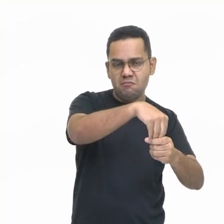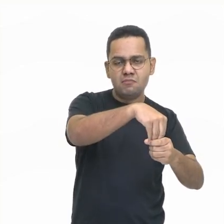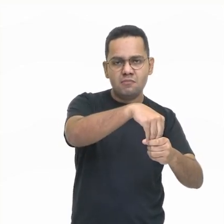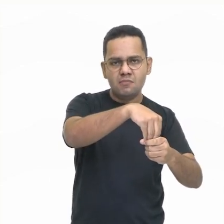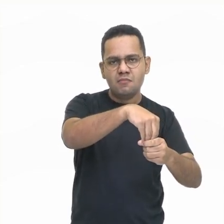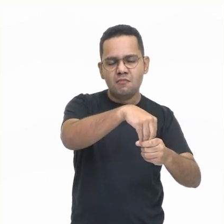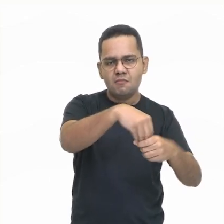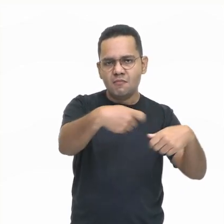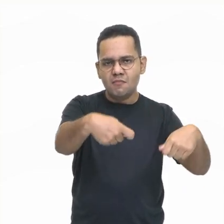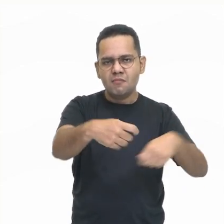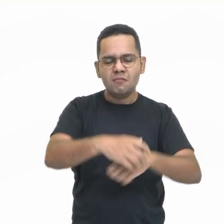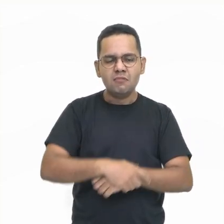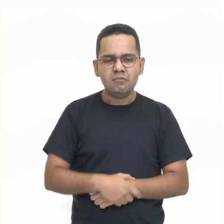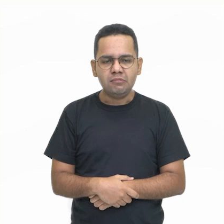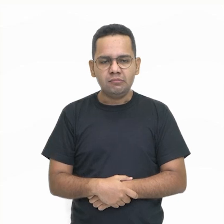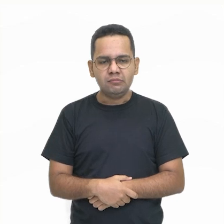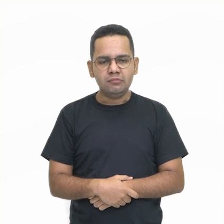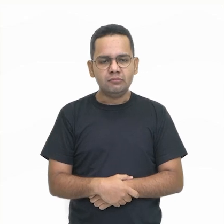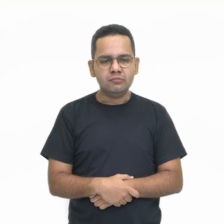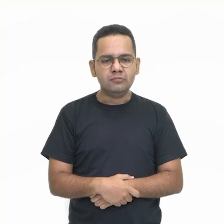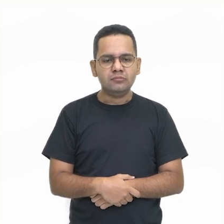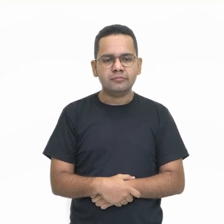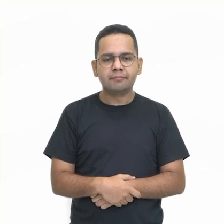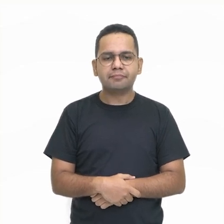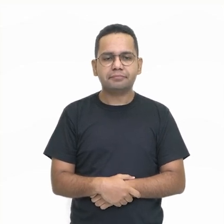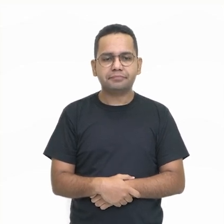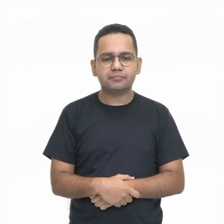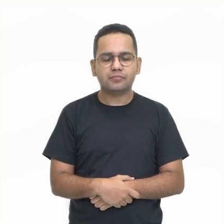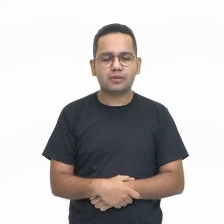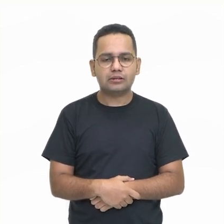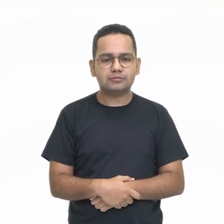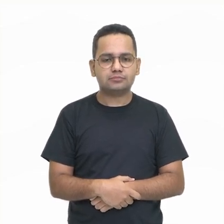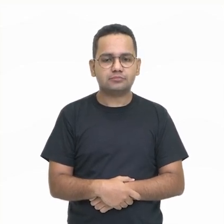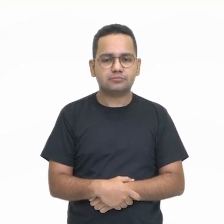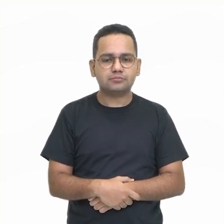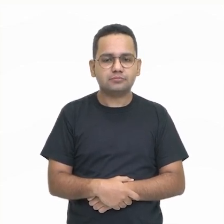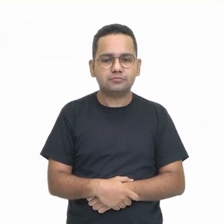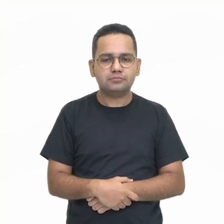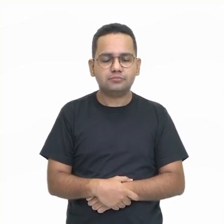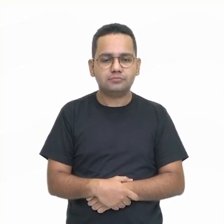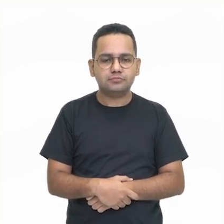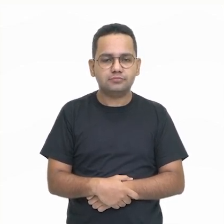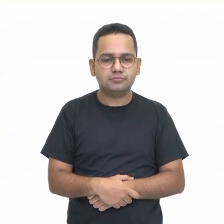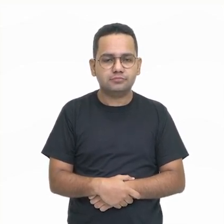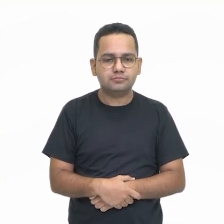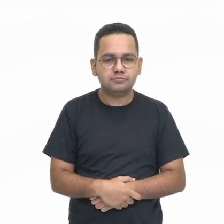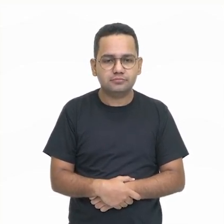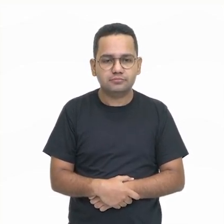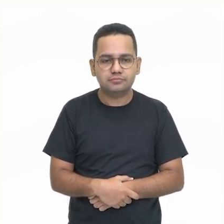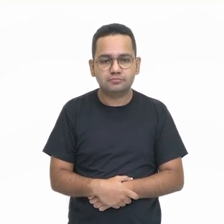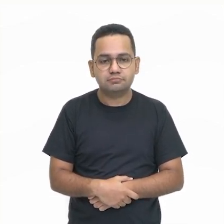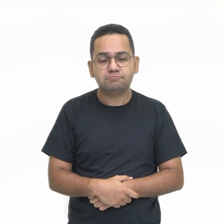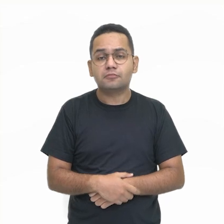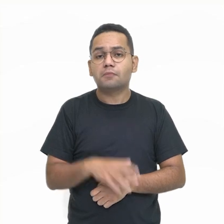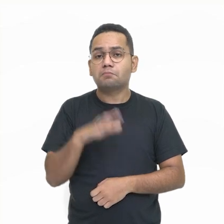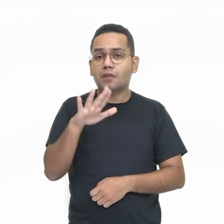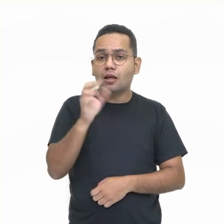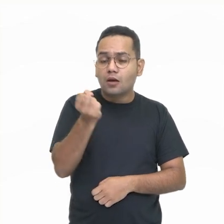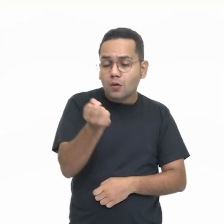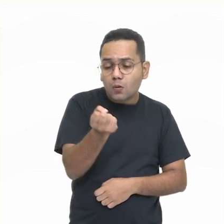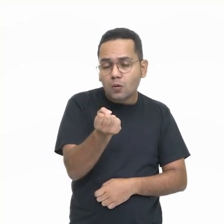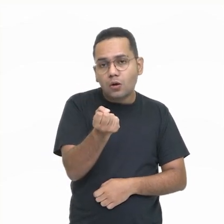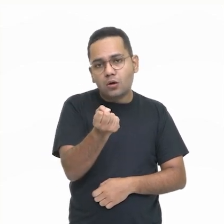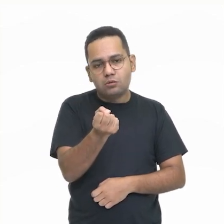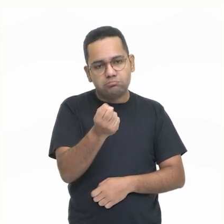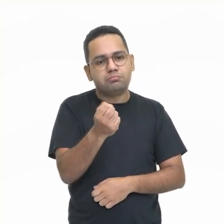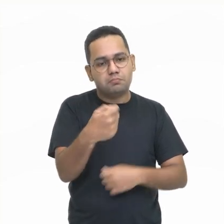célula. Então, eu preciso ter essa baixa concentração de sódio dentro da célula e eu preciso ter a alta concentração de